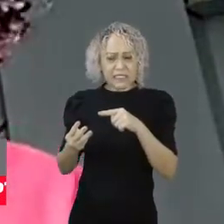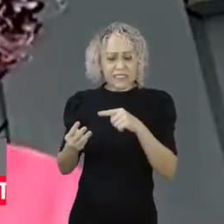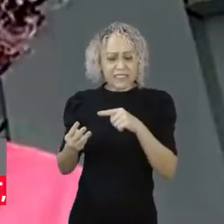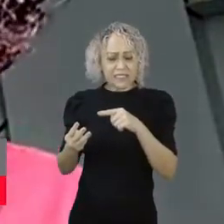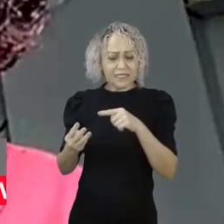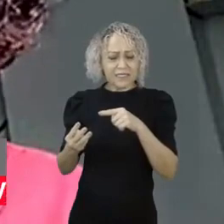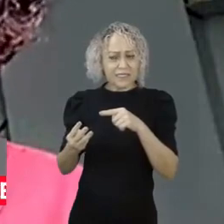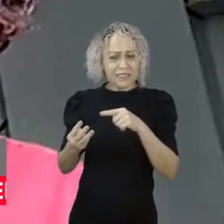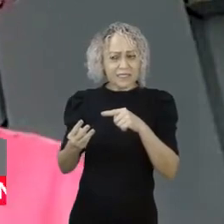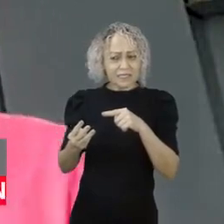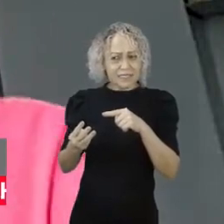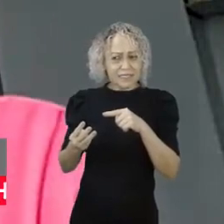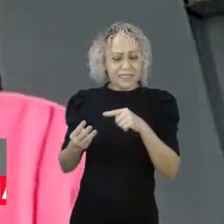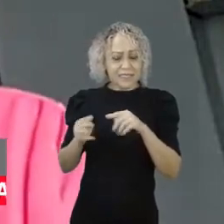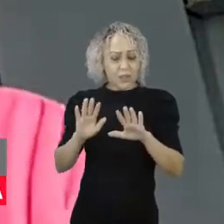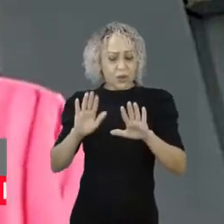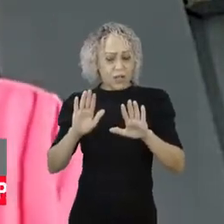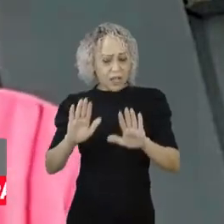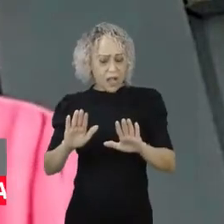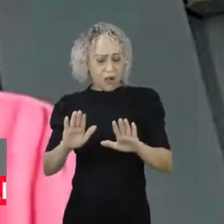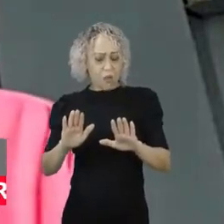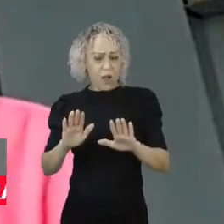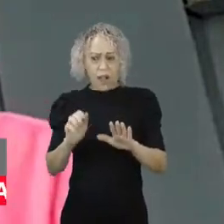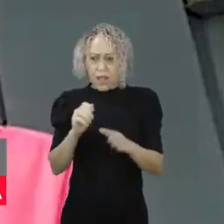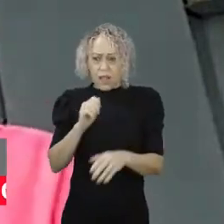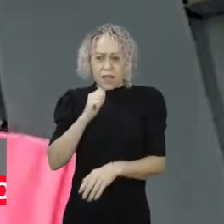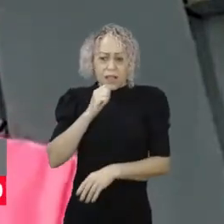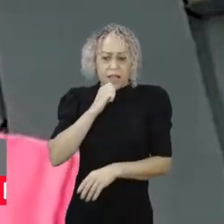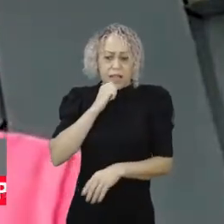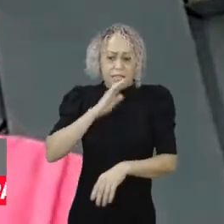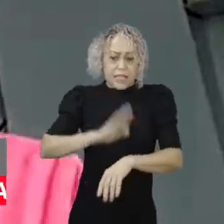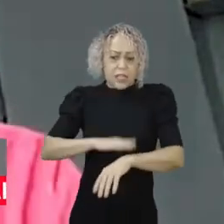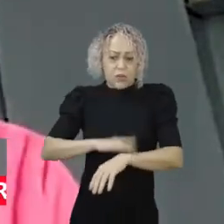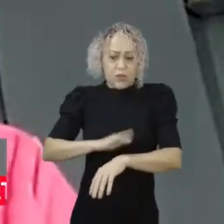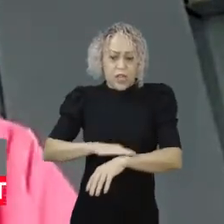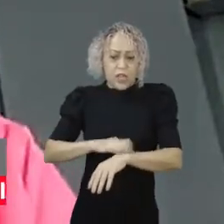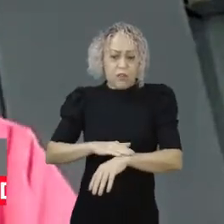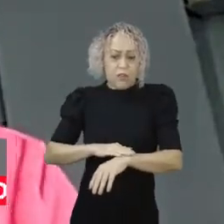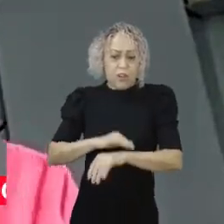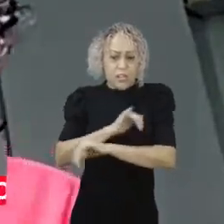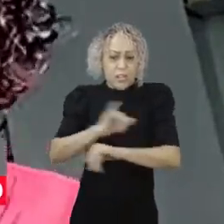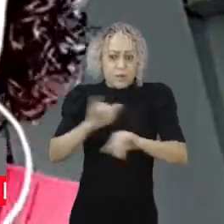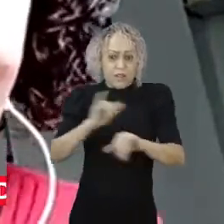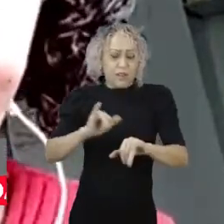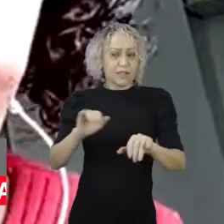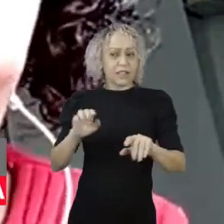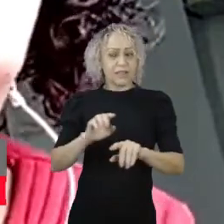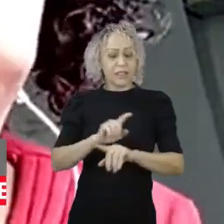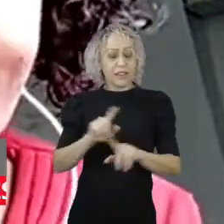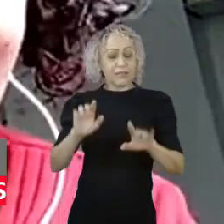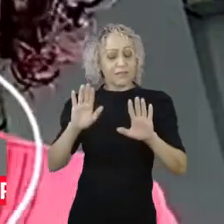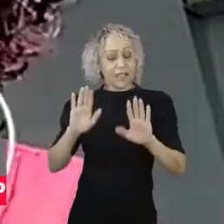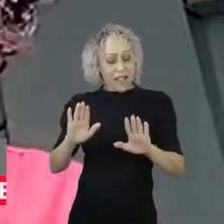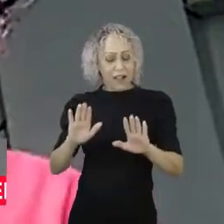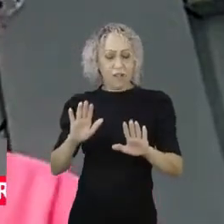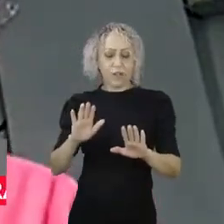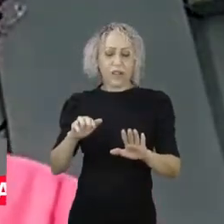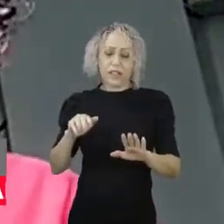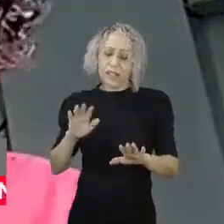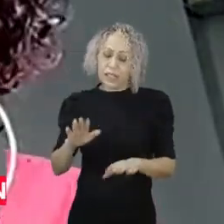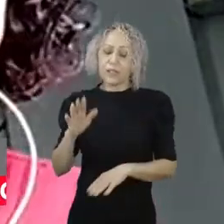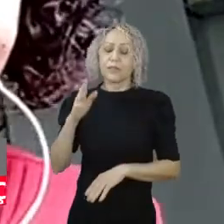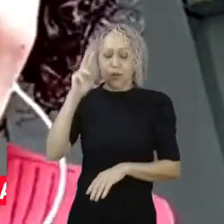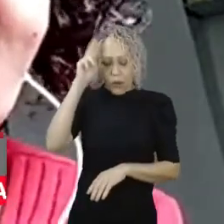já reúne o que tem em casa e diz, olha, mas ter uma vaguinha aqui para um companheiro, uma companheira